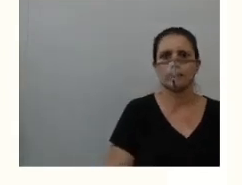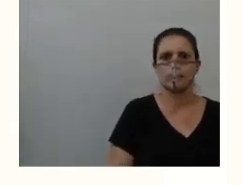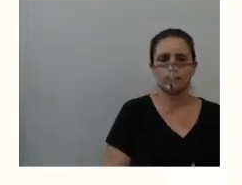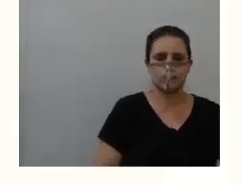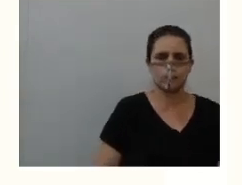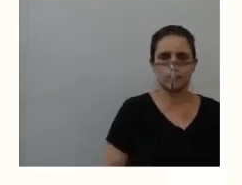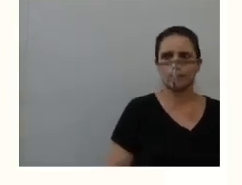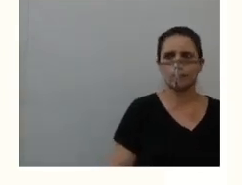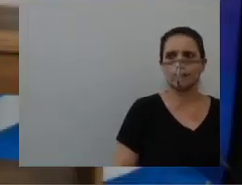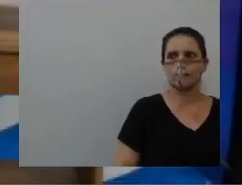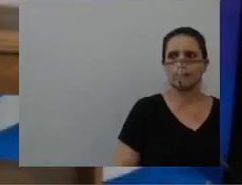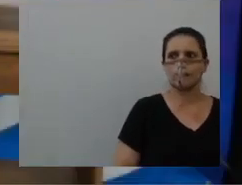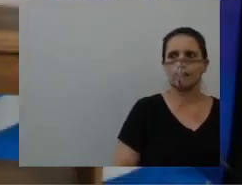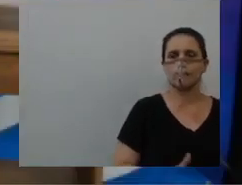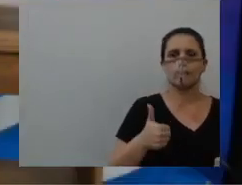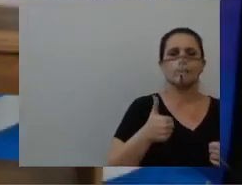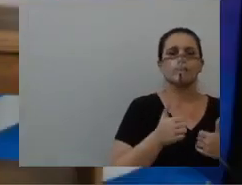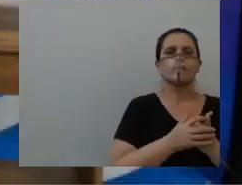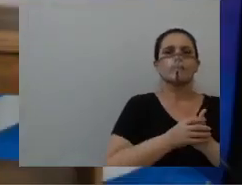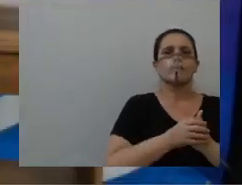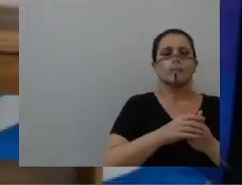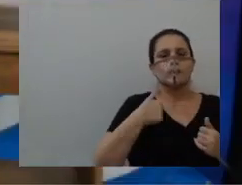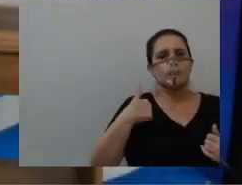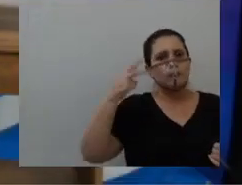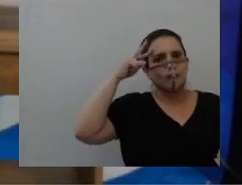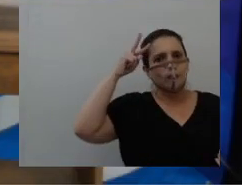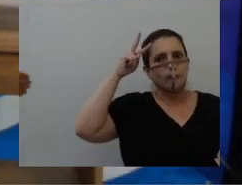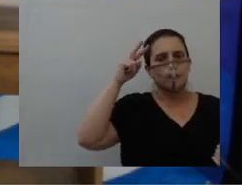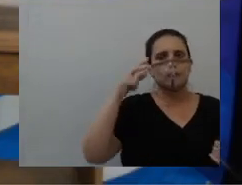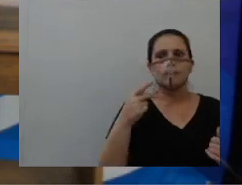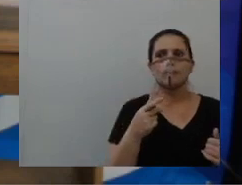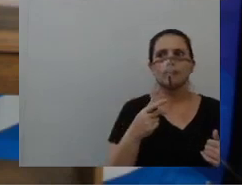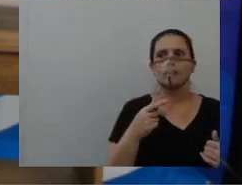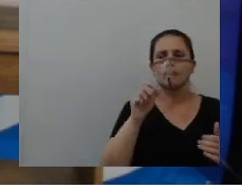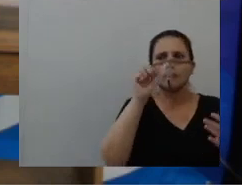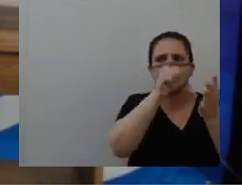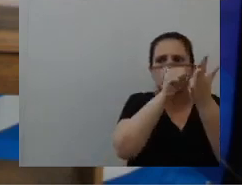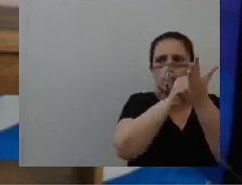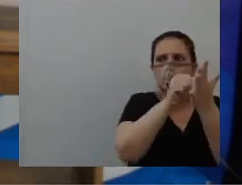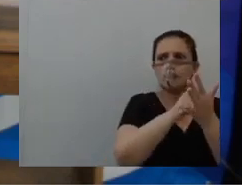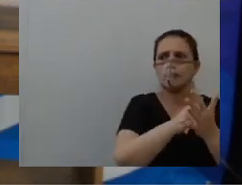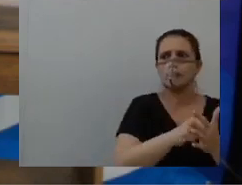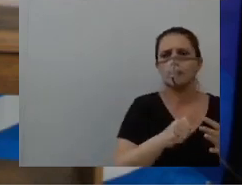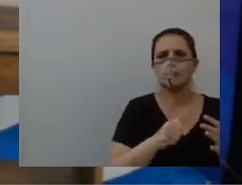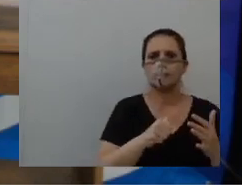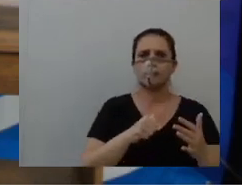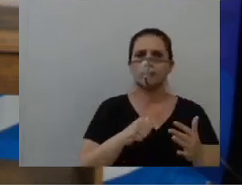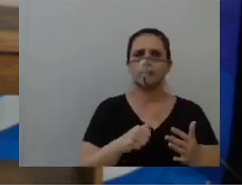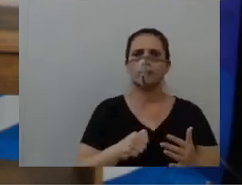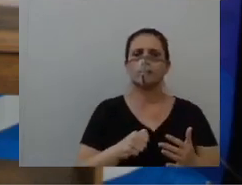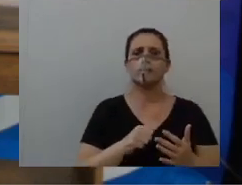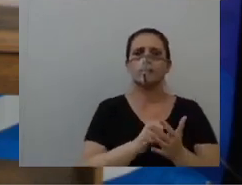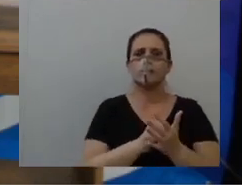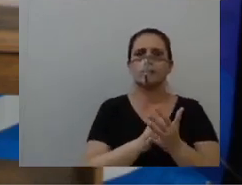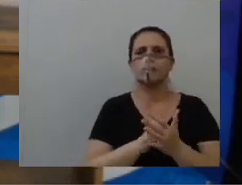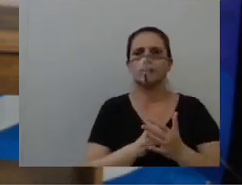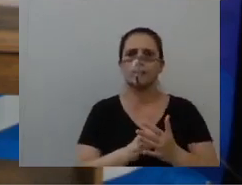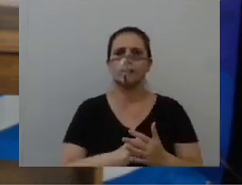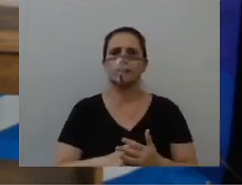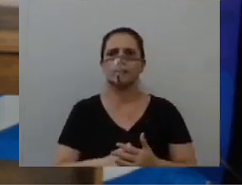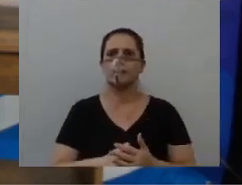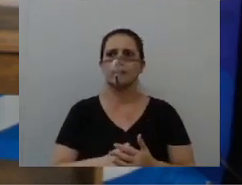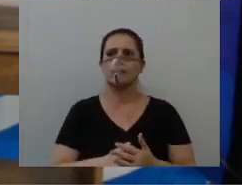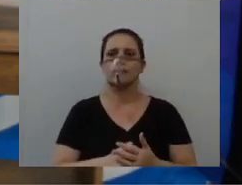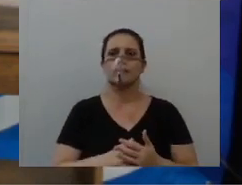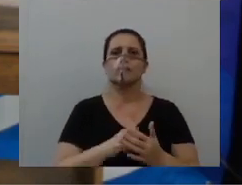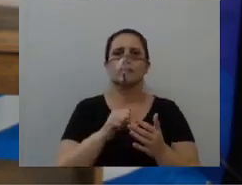passada, ou foi da aula retrasada, que a gente viu figuras de linguagem? Então o barulho, né, do toque-toque, do patoc, patoc, patoc, do cavalo, né? Do au-au,